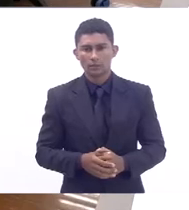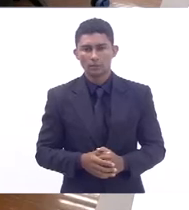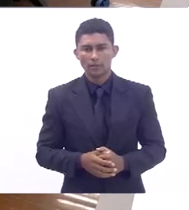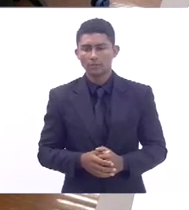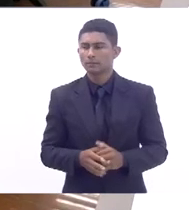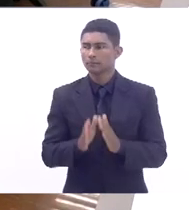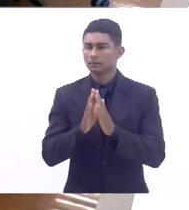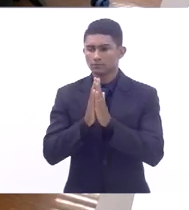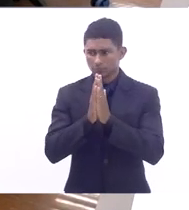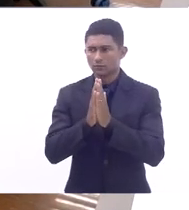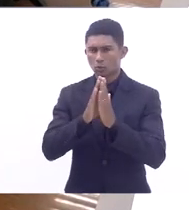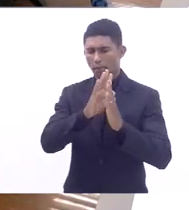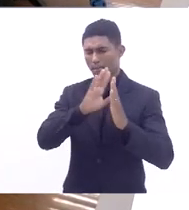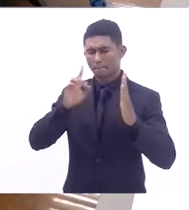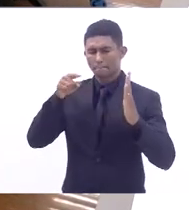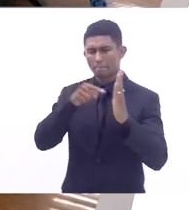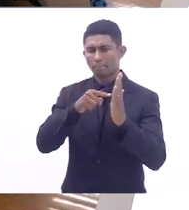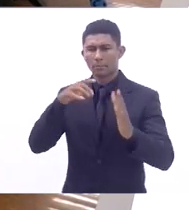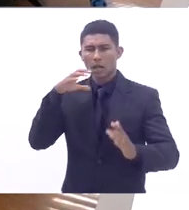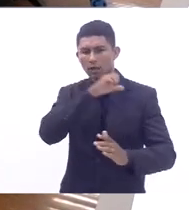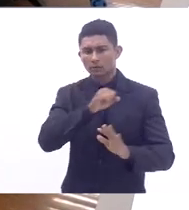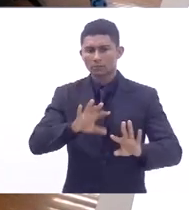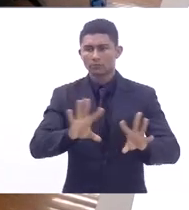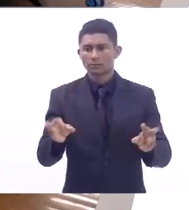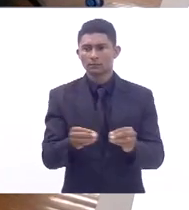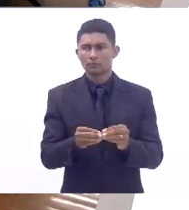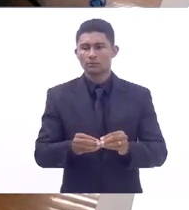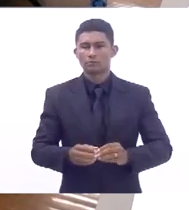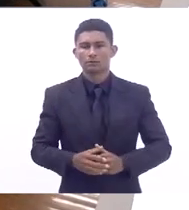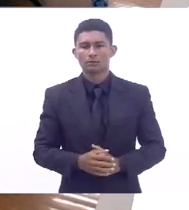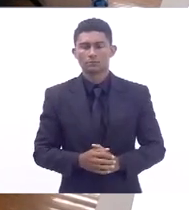centrair tá bom só para gente por isso encaminhamento